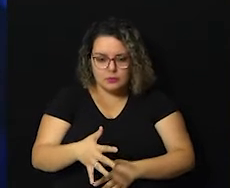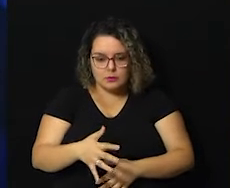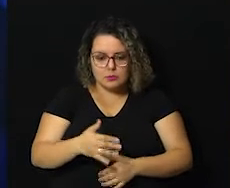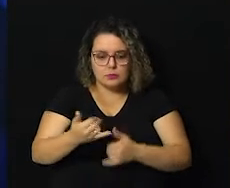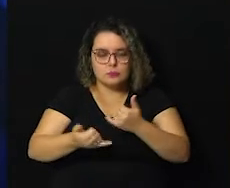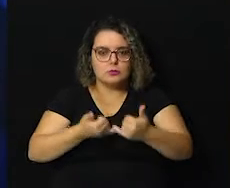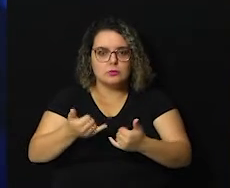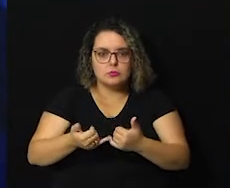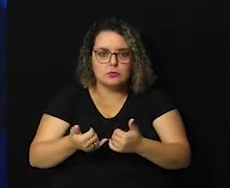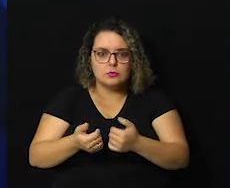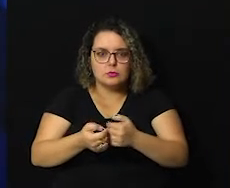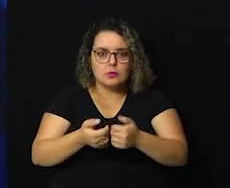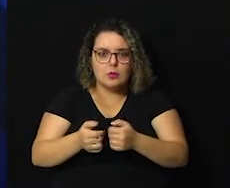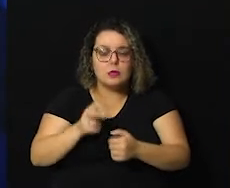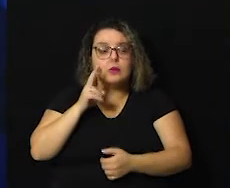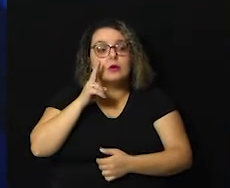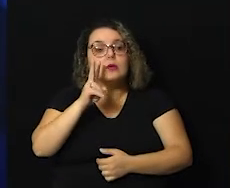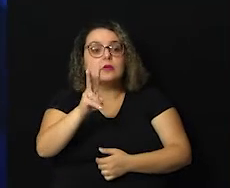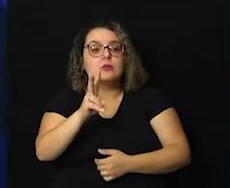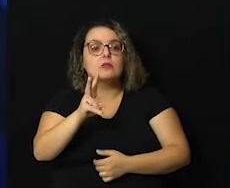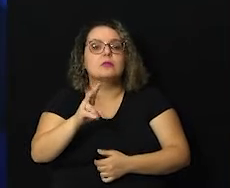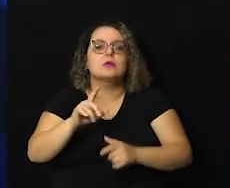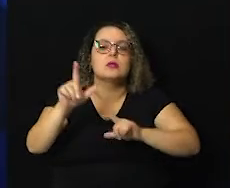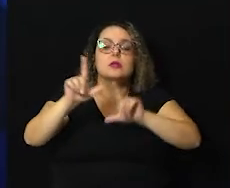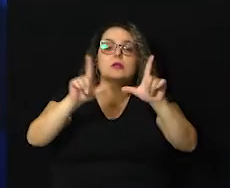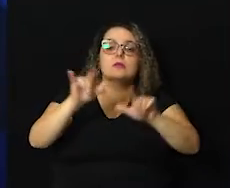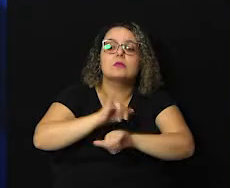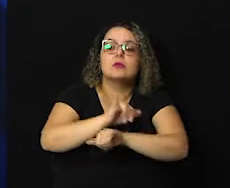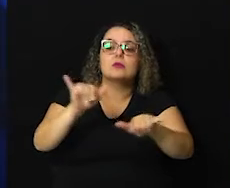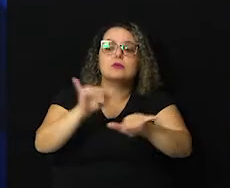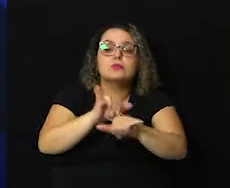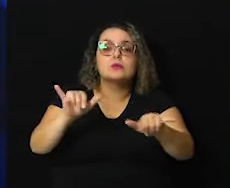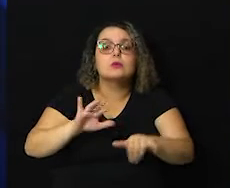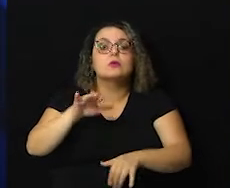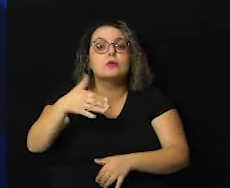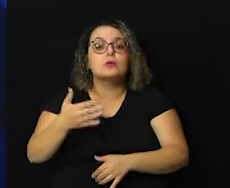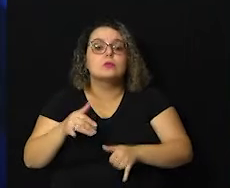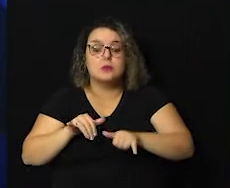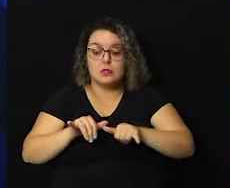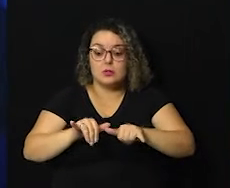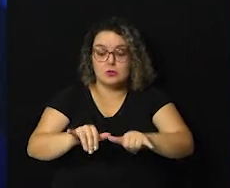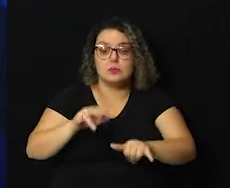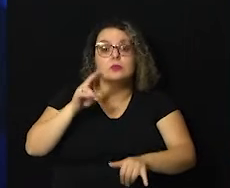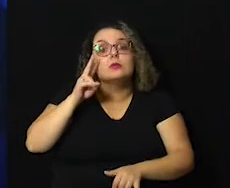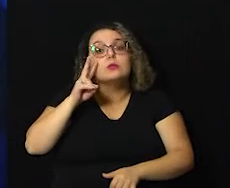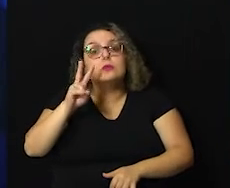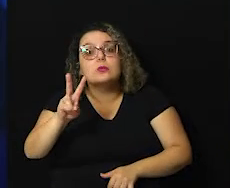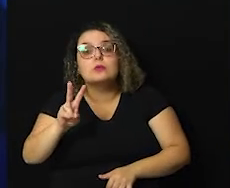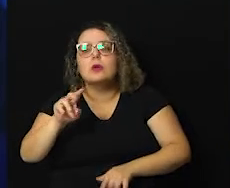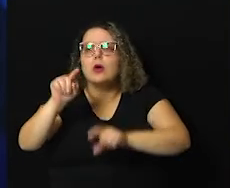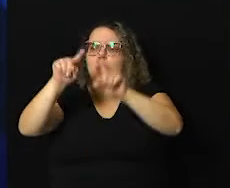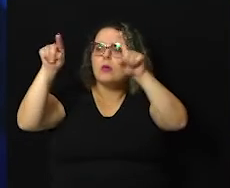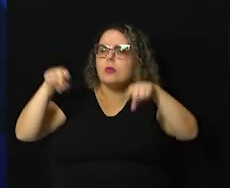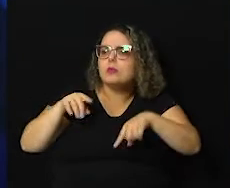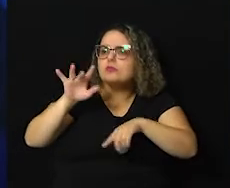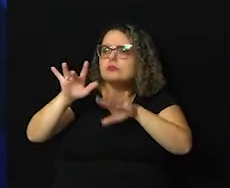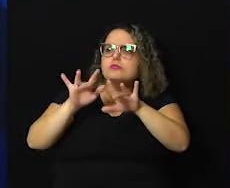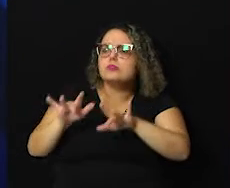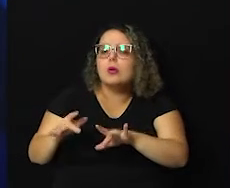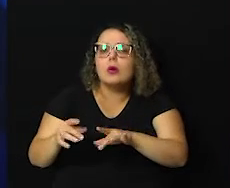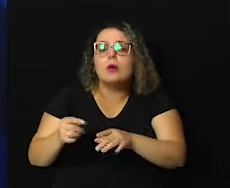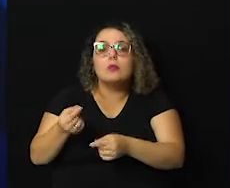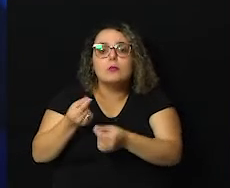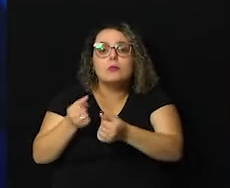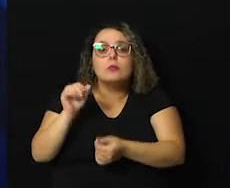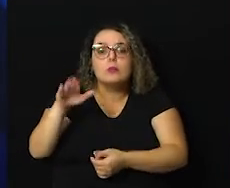temos os jogos que estão aqueles que a gente assistir comercial na TV ou que a gente quando vai ao shopping ver os totems ver